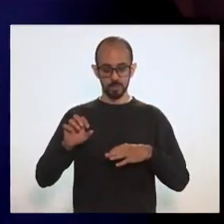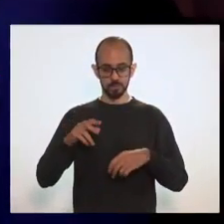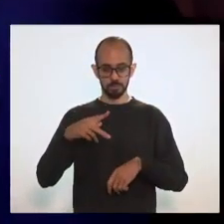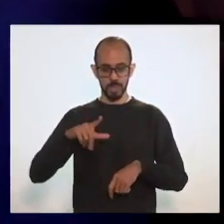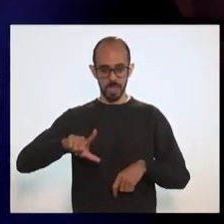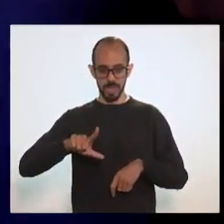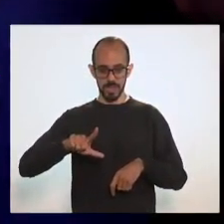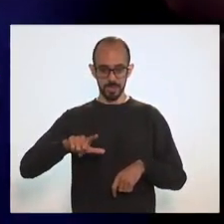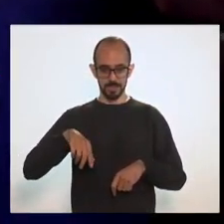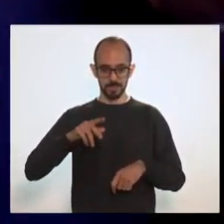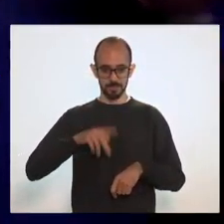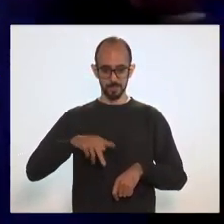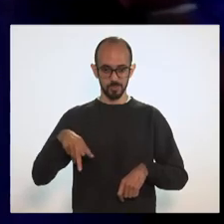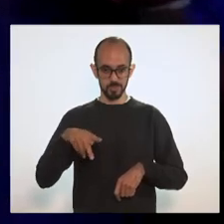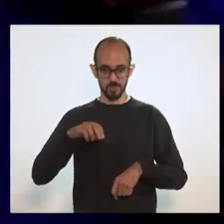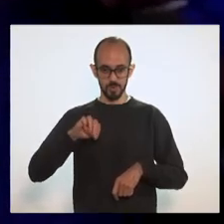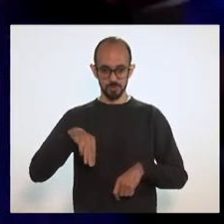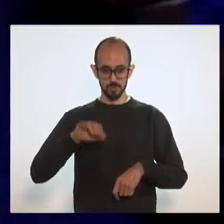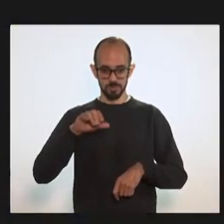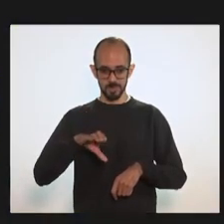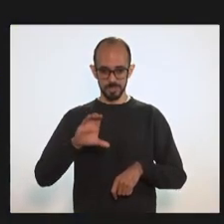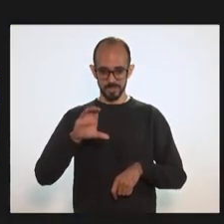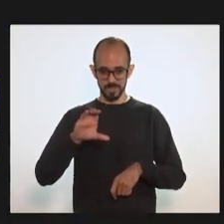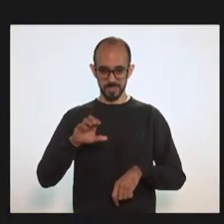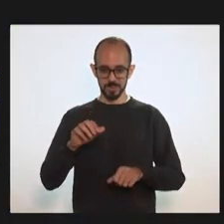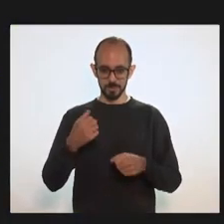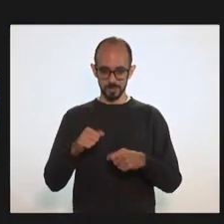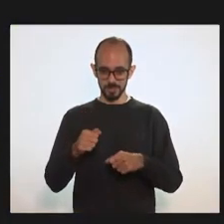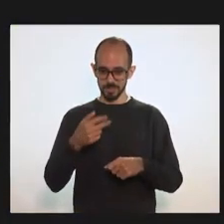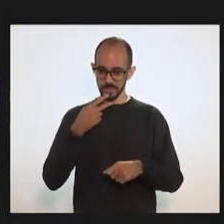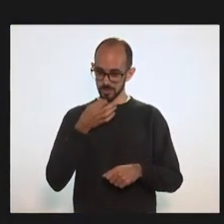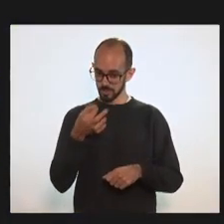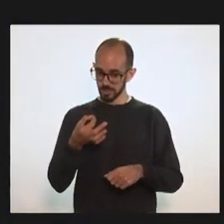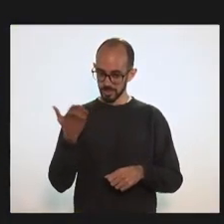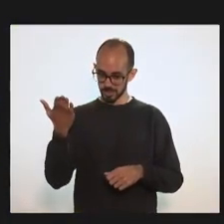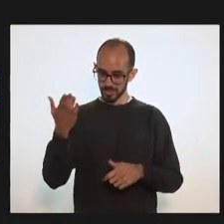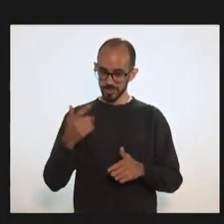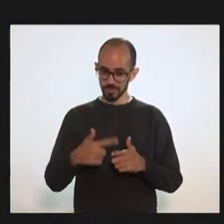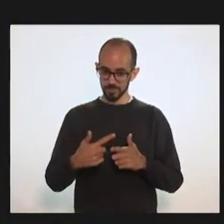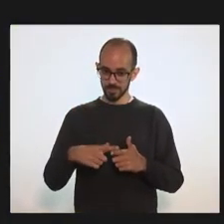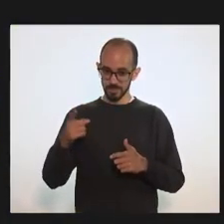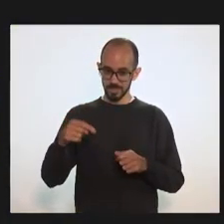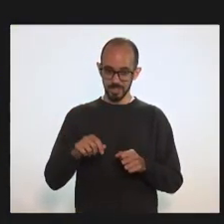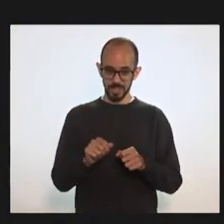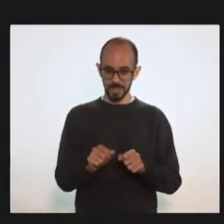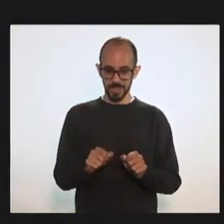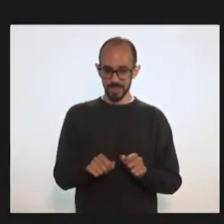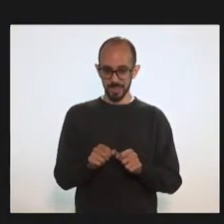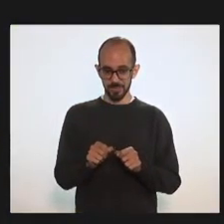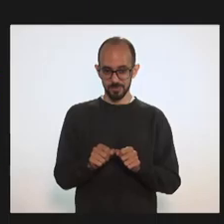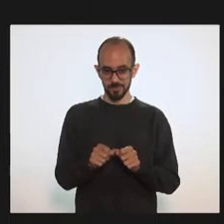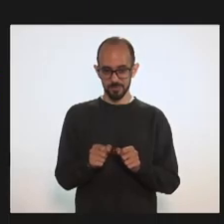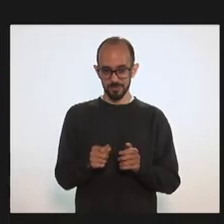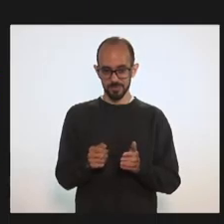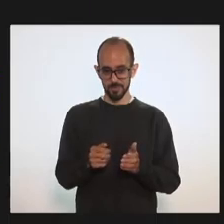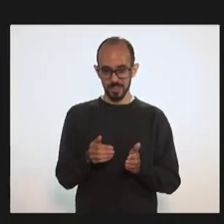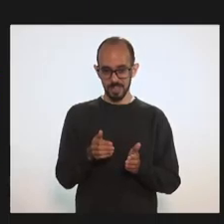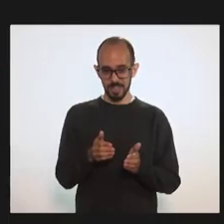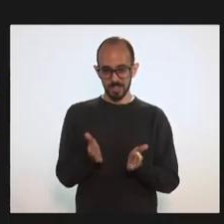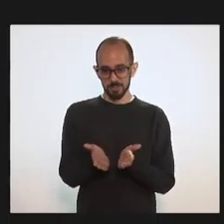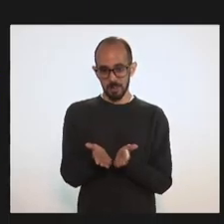Calma. Recentemente, tentativo. O André Siciliano... É por isso, senhor presidente, pela extensão